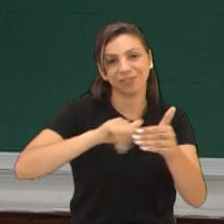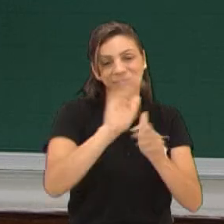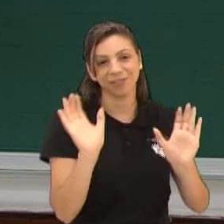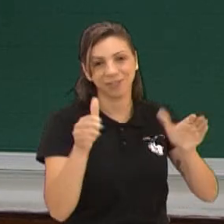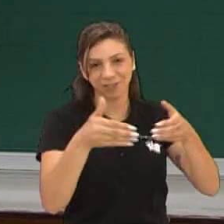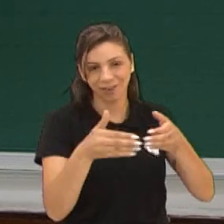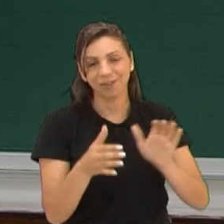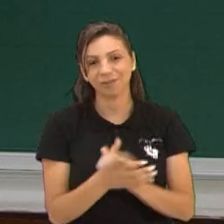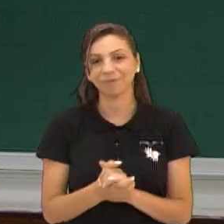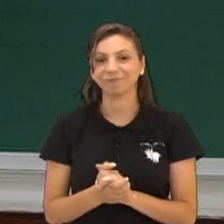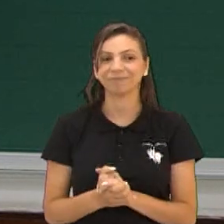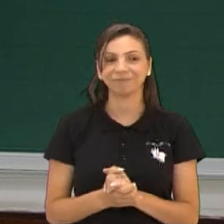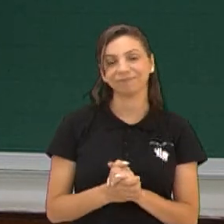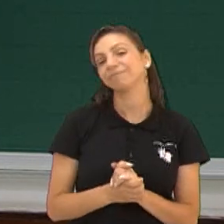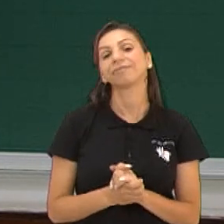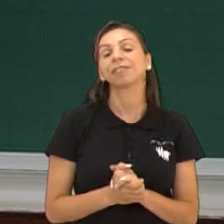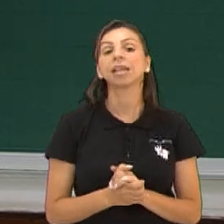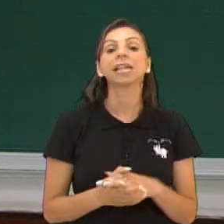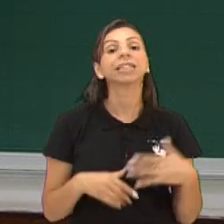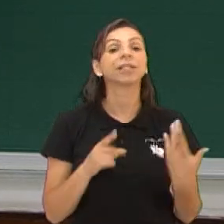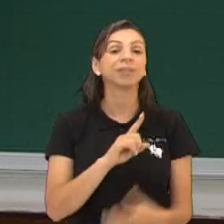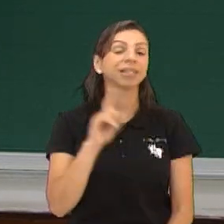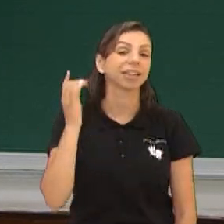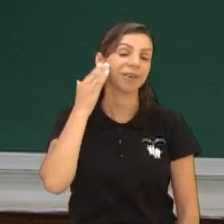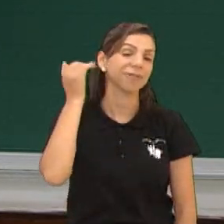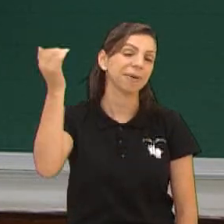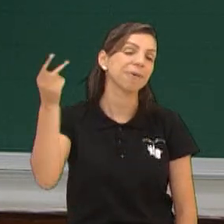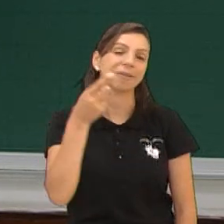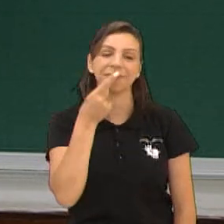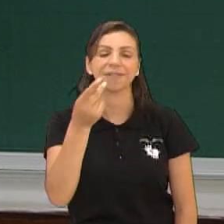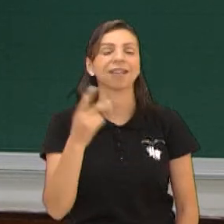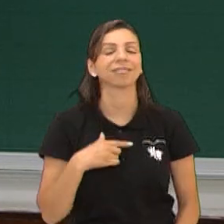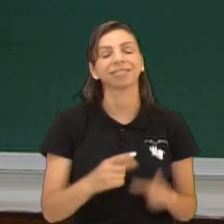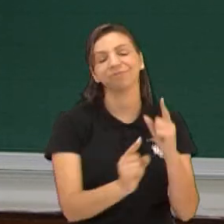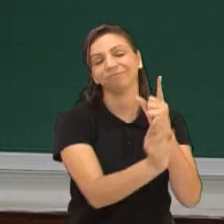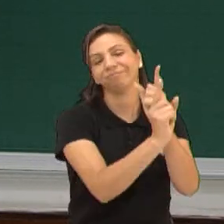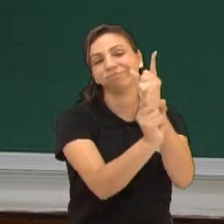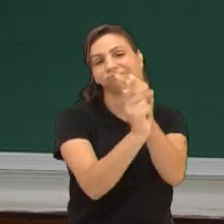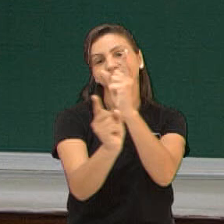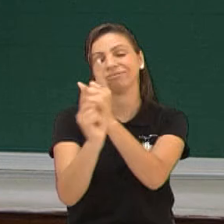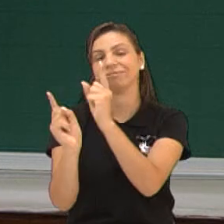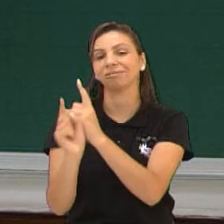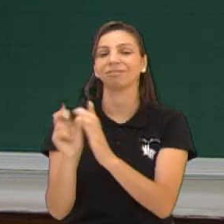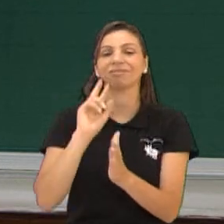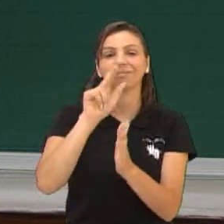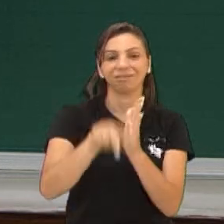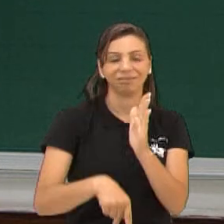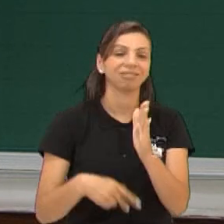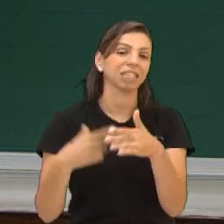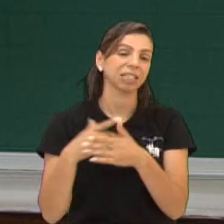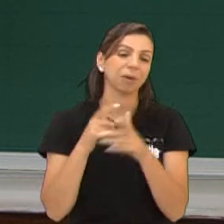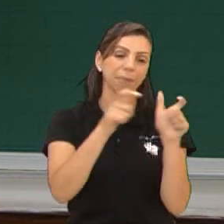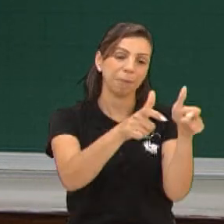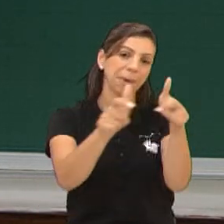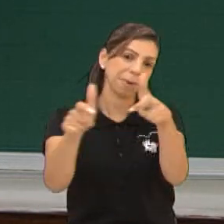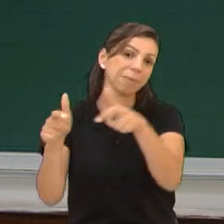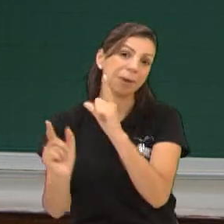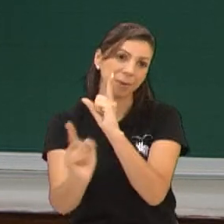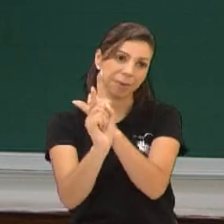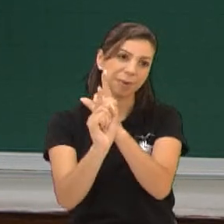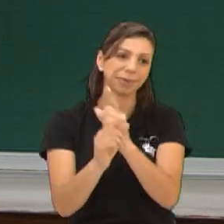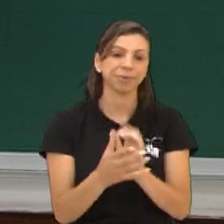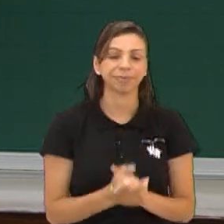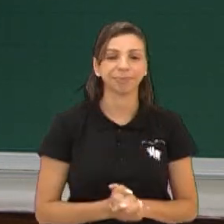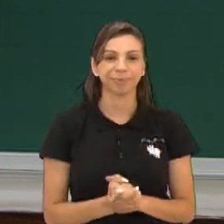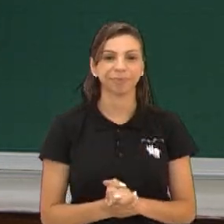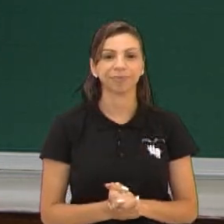tá bom então aqui temos um caso clássico de falar assim que nós encontramos a todo momento né em vários momentos da nossa vida